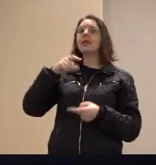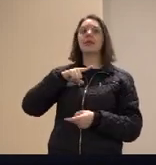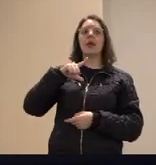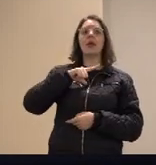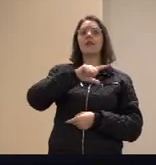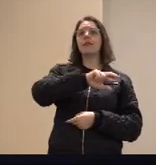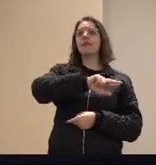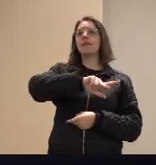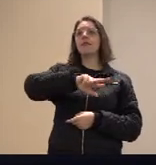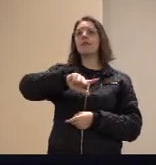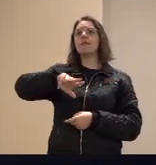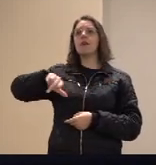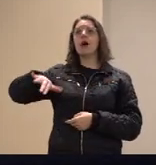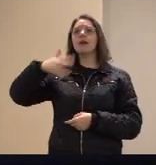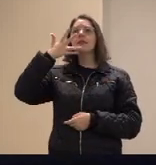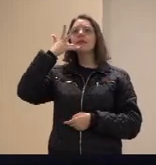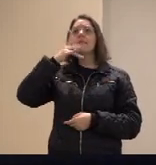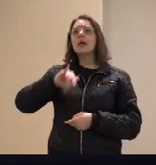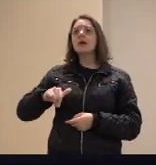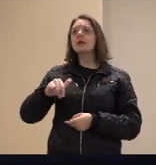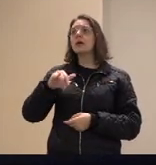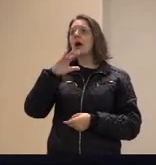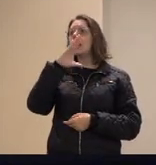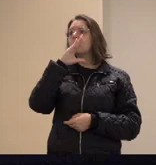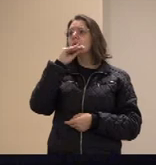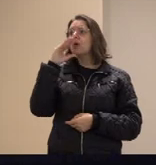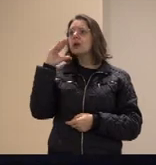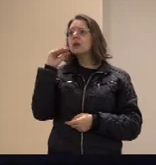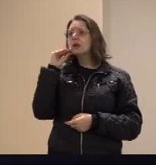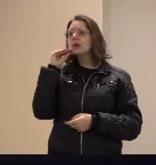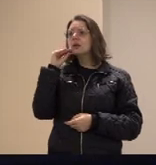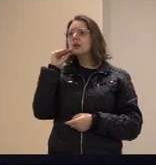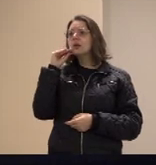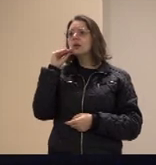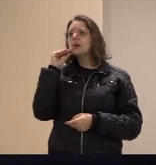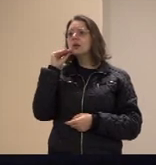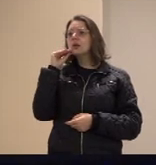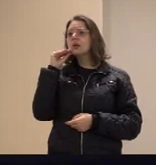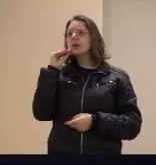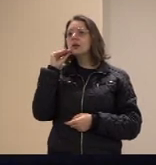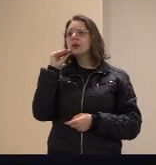diversas crianças ou adolescentes devolvidos.